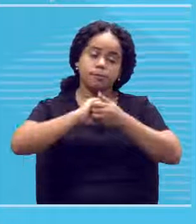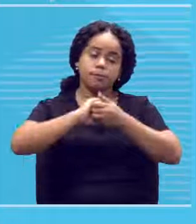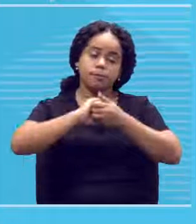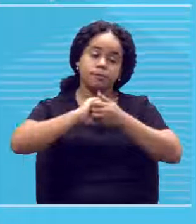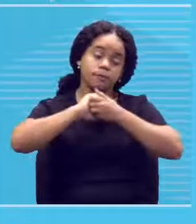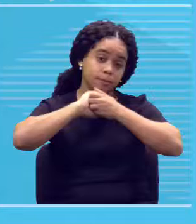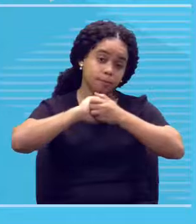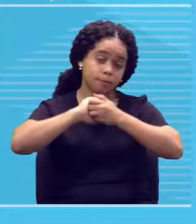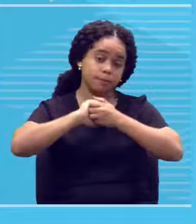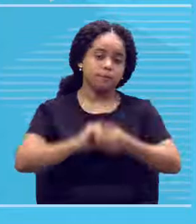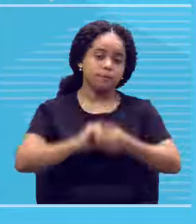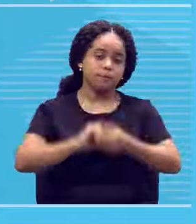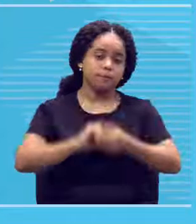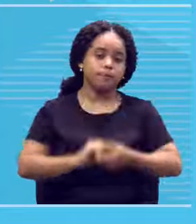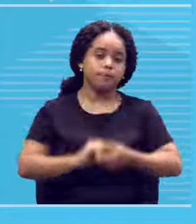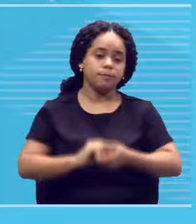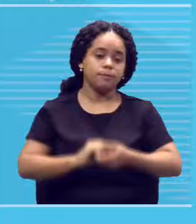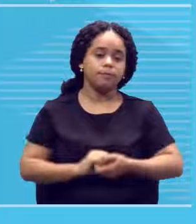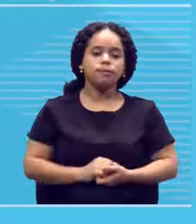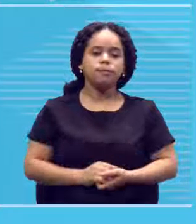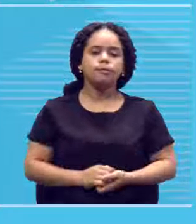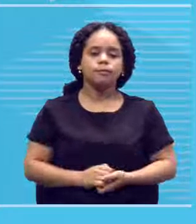o cumprimento